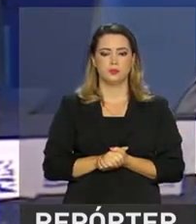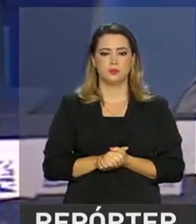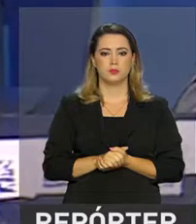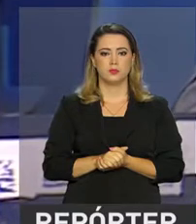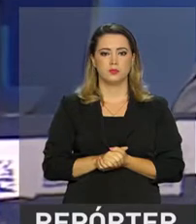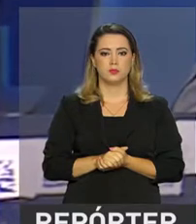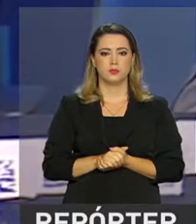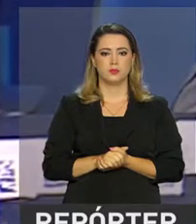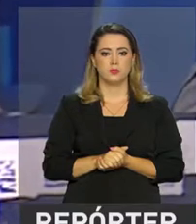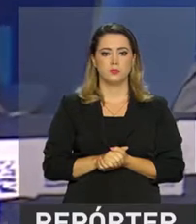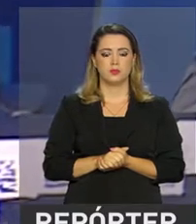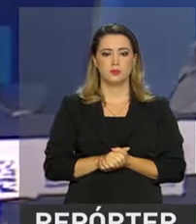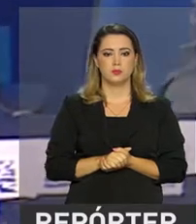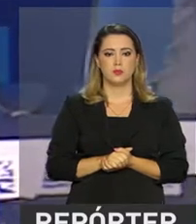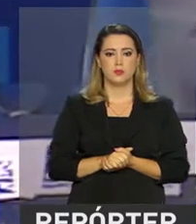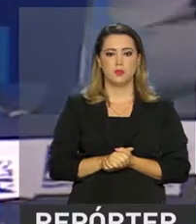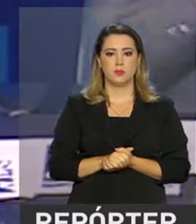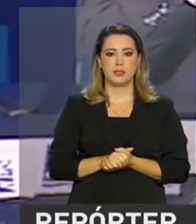Bom,